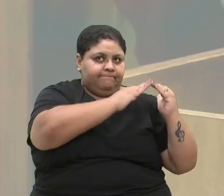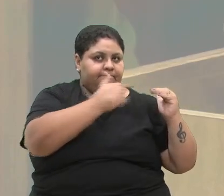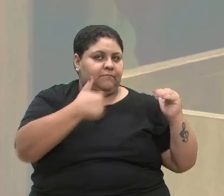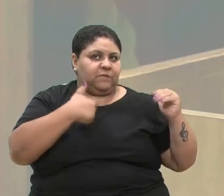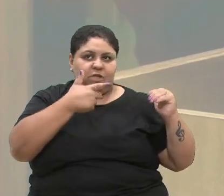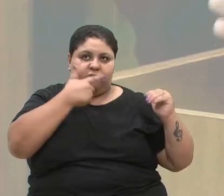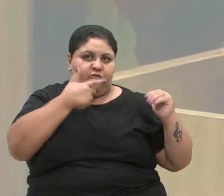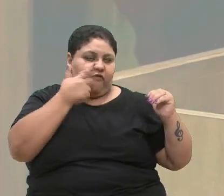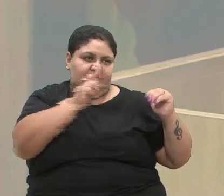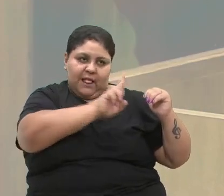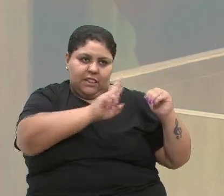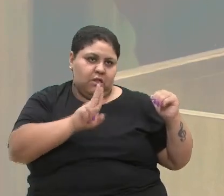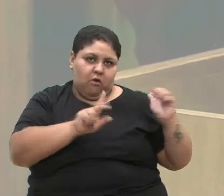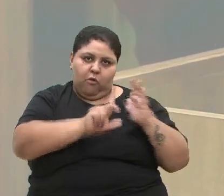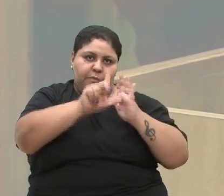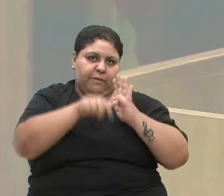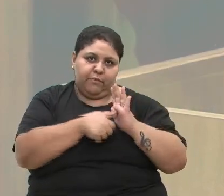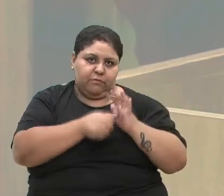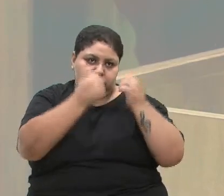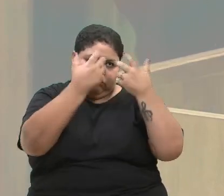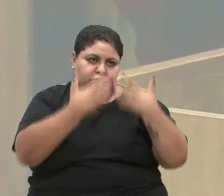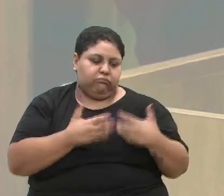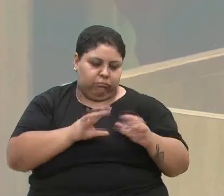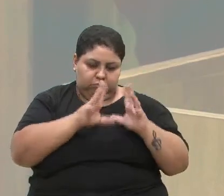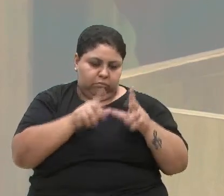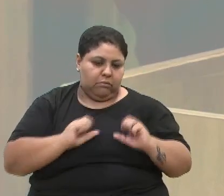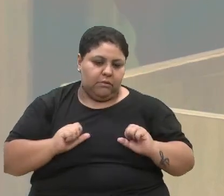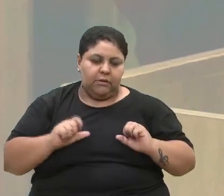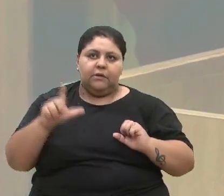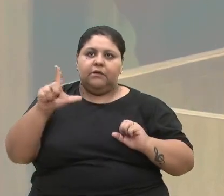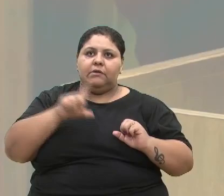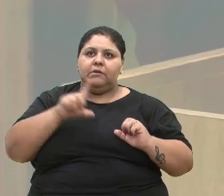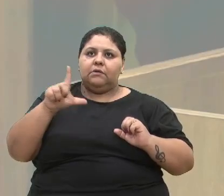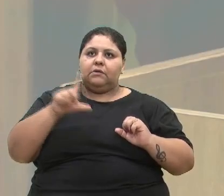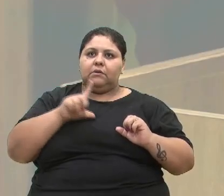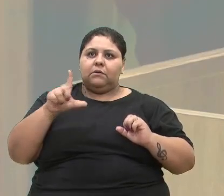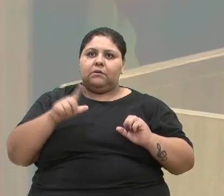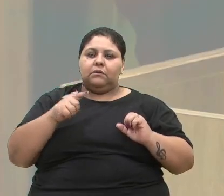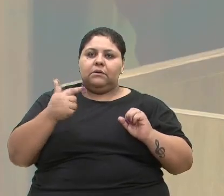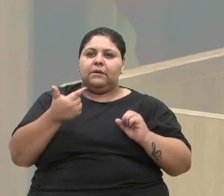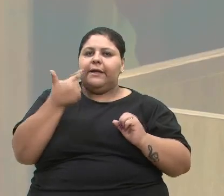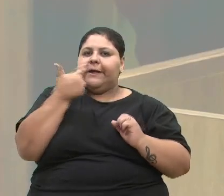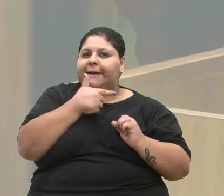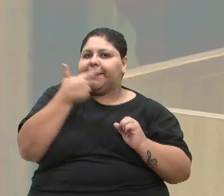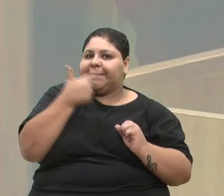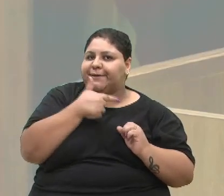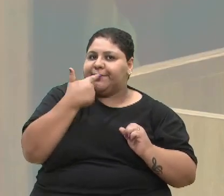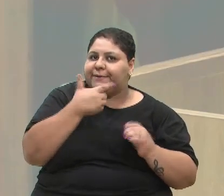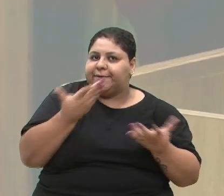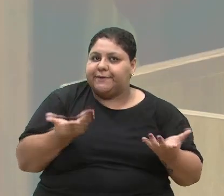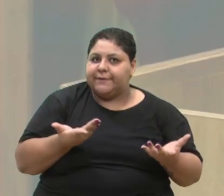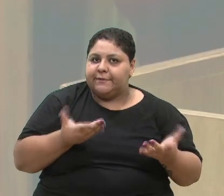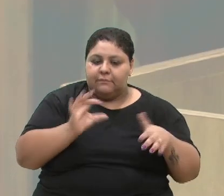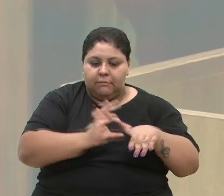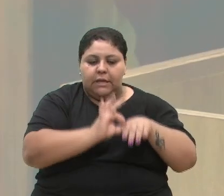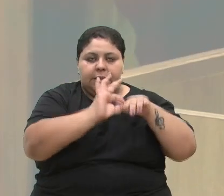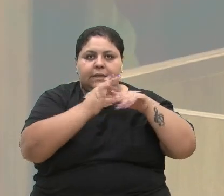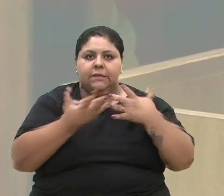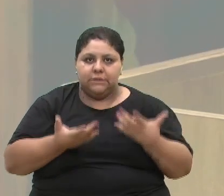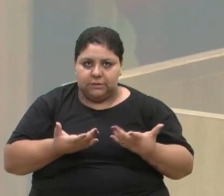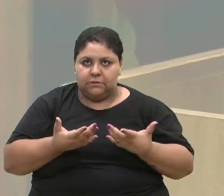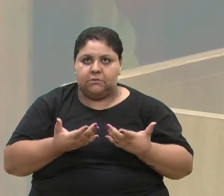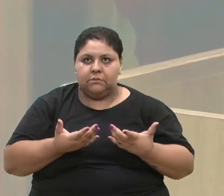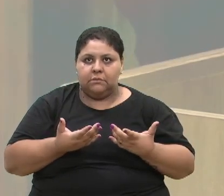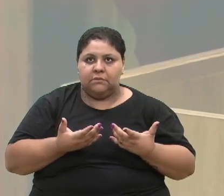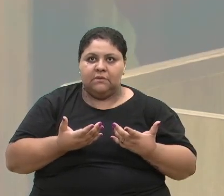senão depois o cara vai ter que, né? Mas houve até caso de riso por parte de autoridades.